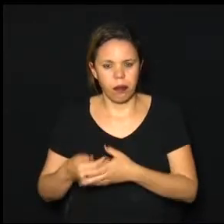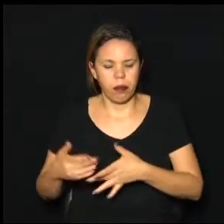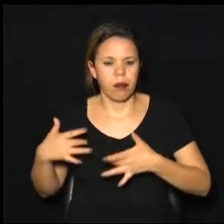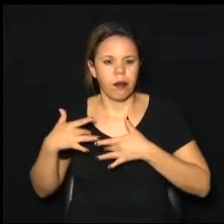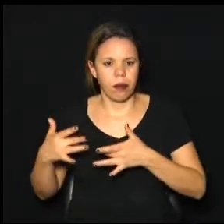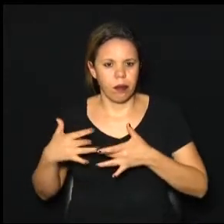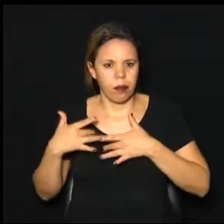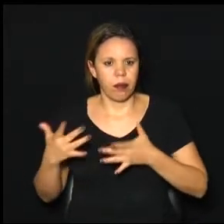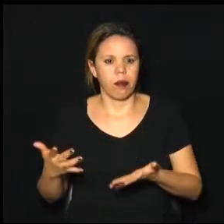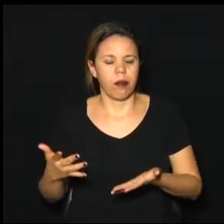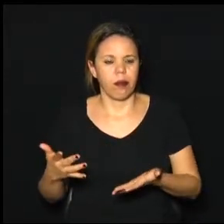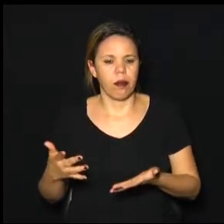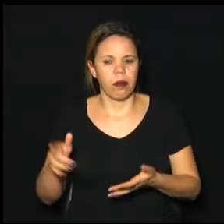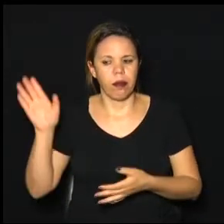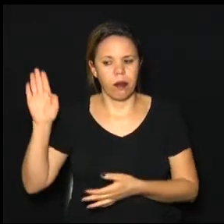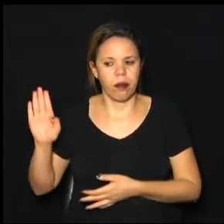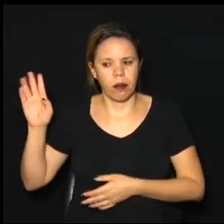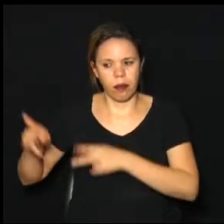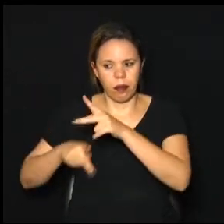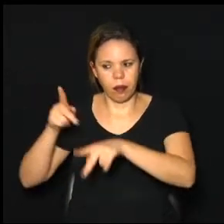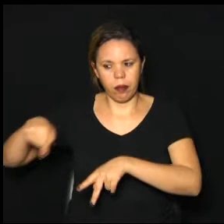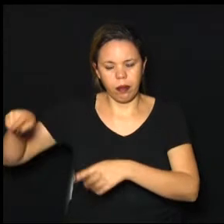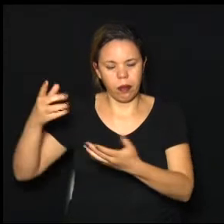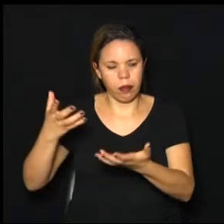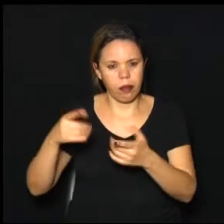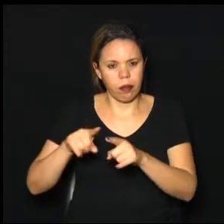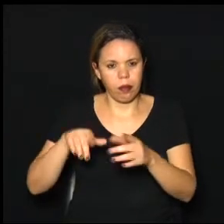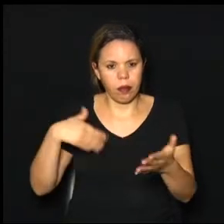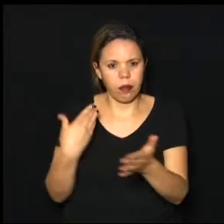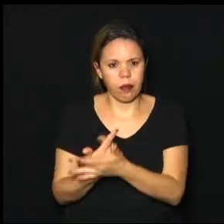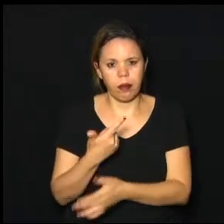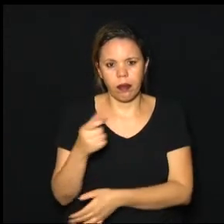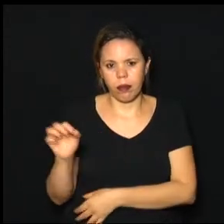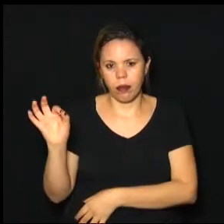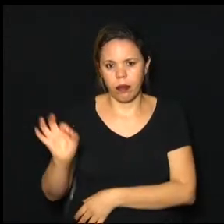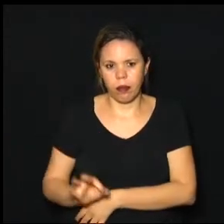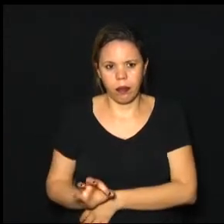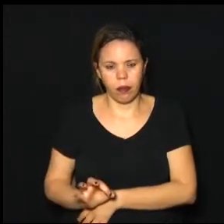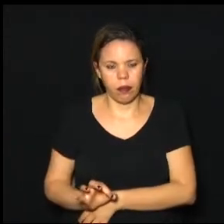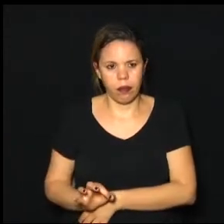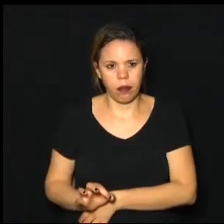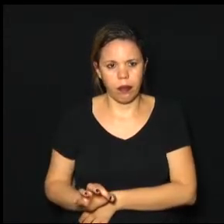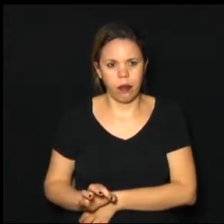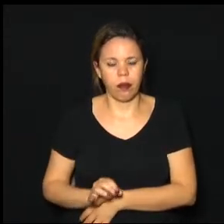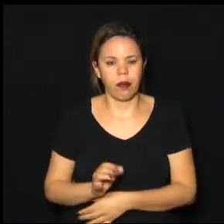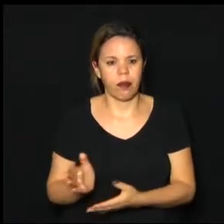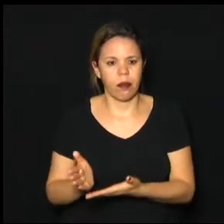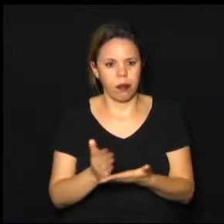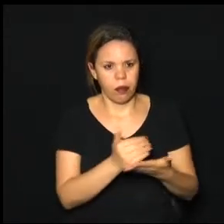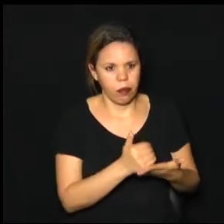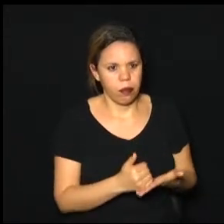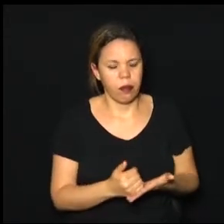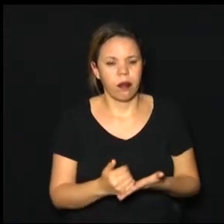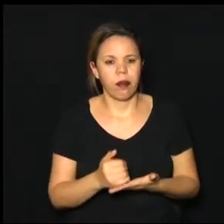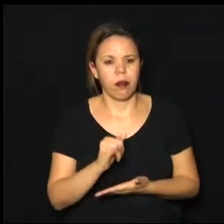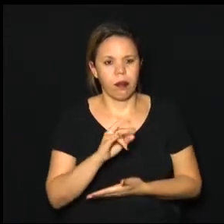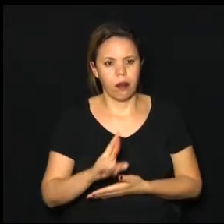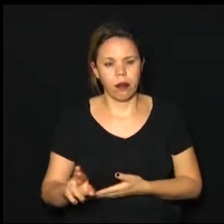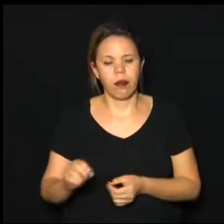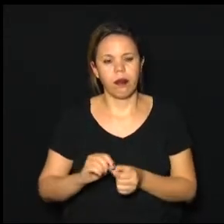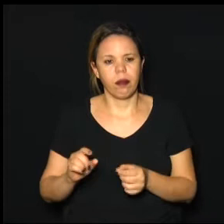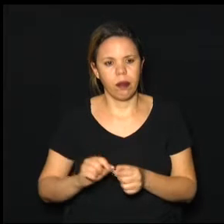doar para os seus candidatos até o limite de 10% daquilo que elas